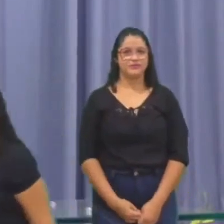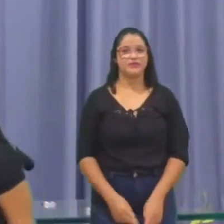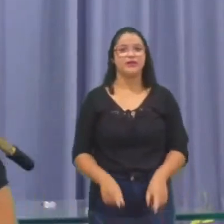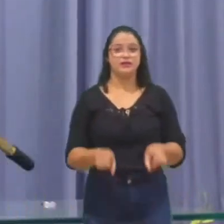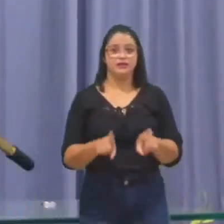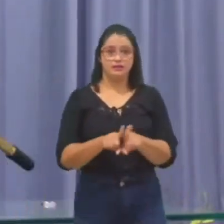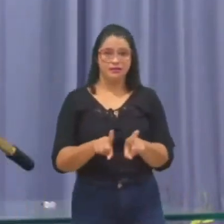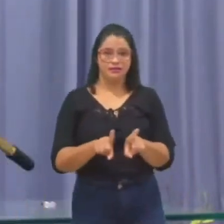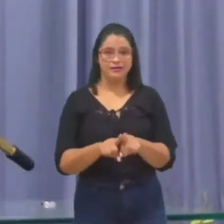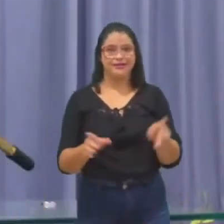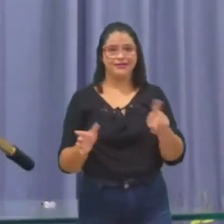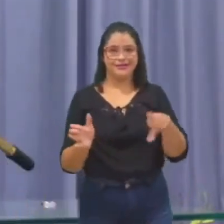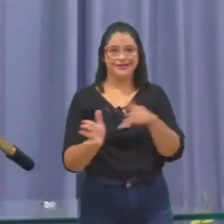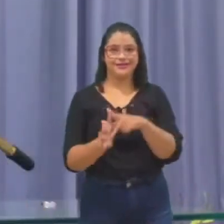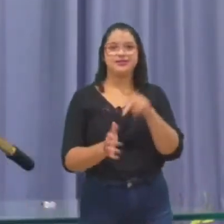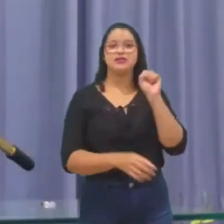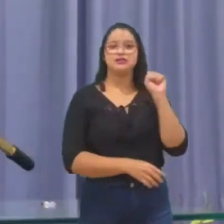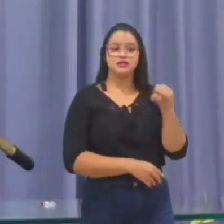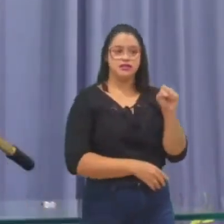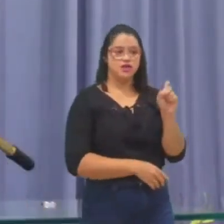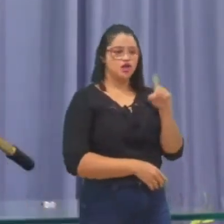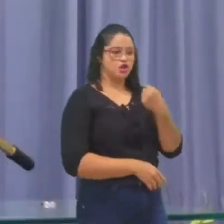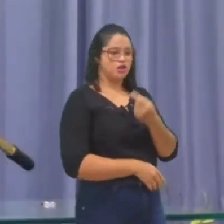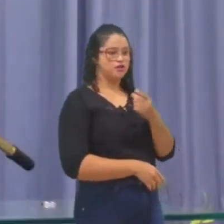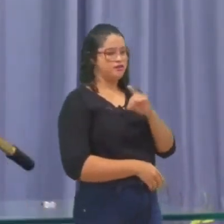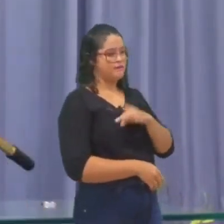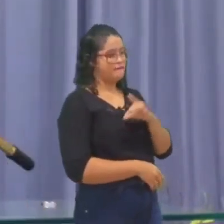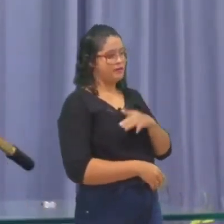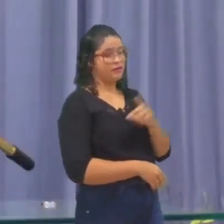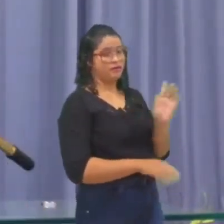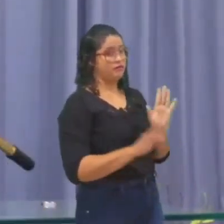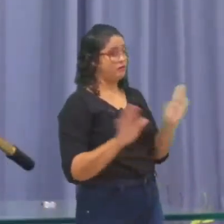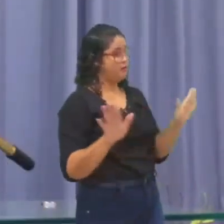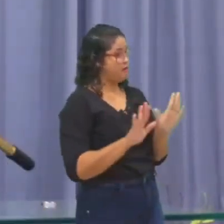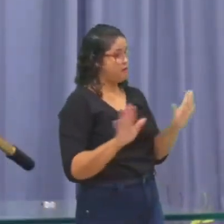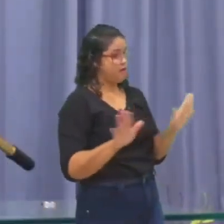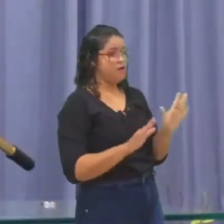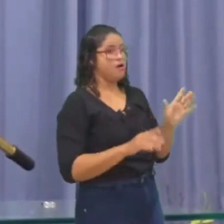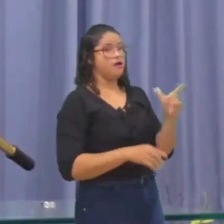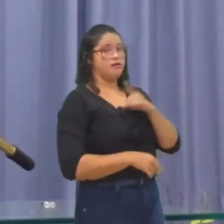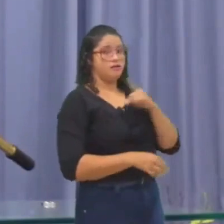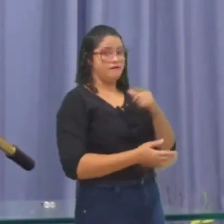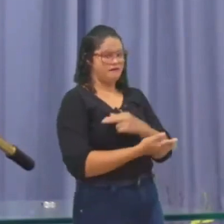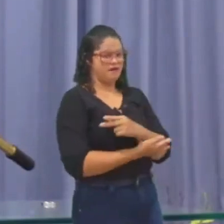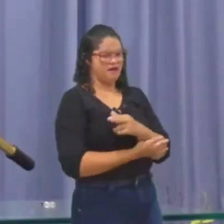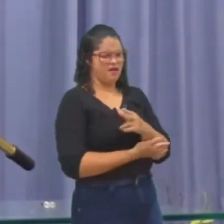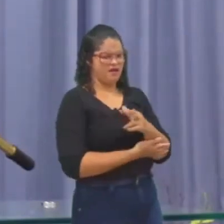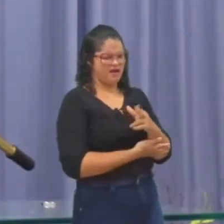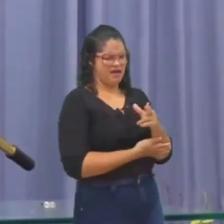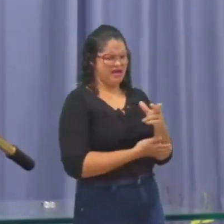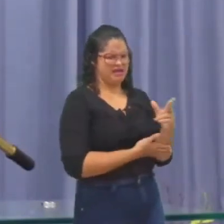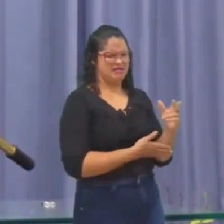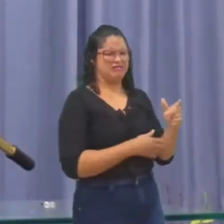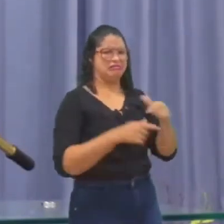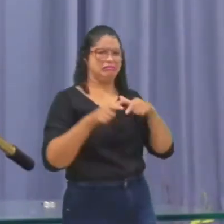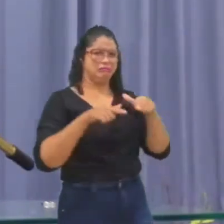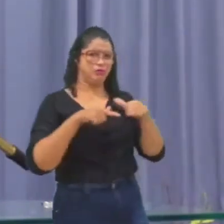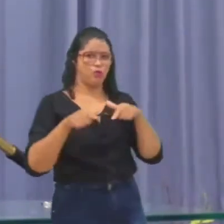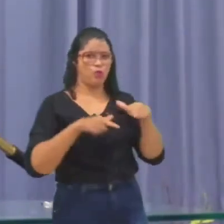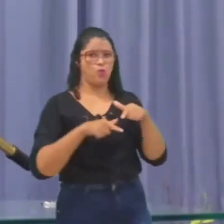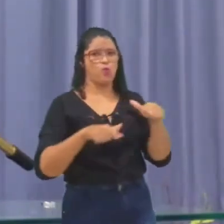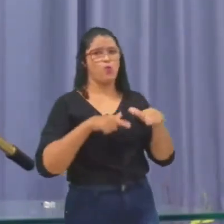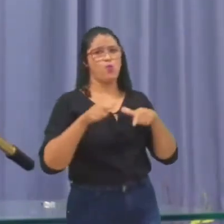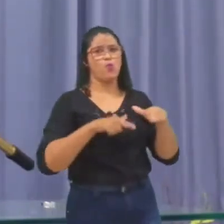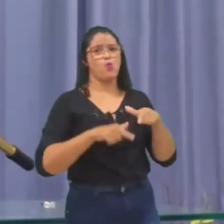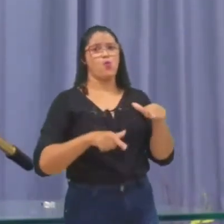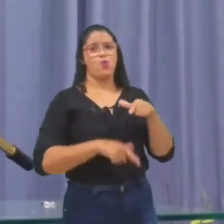Sim. Para nós não temermos. Nós temos vários irmãos trabalhando na área, né, são